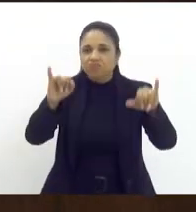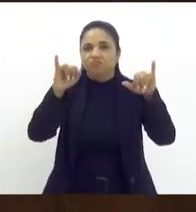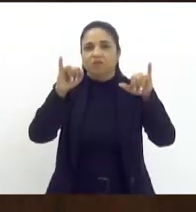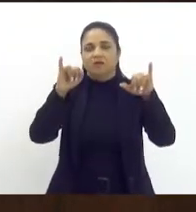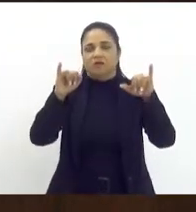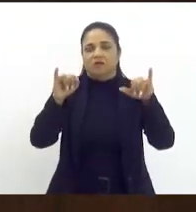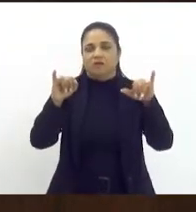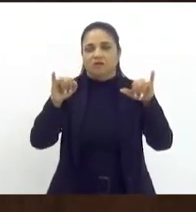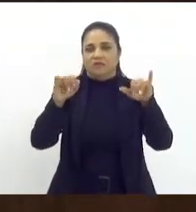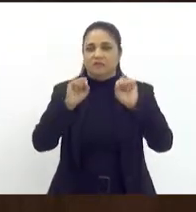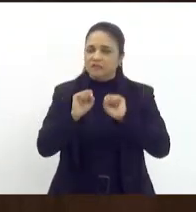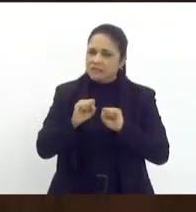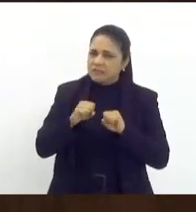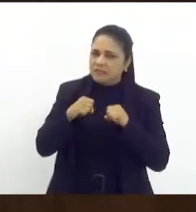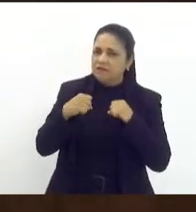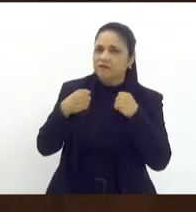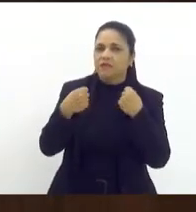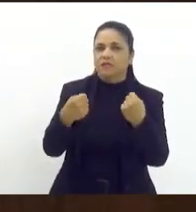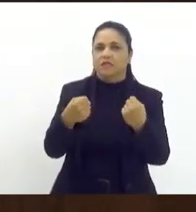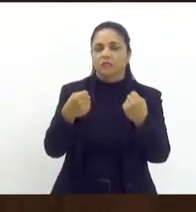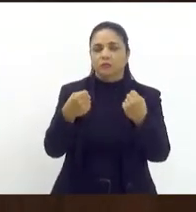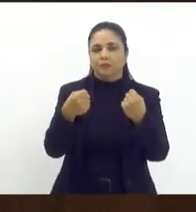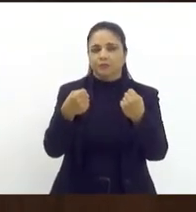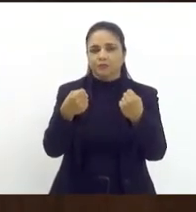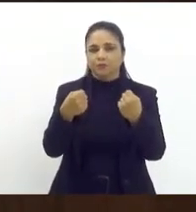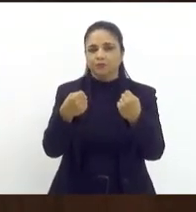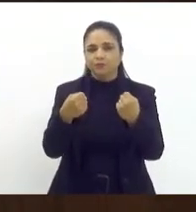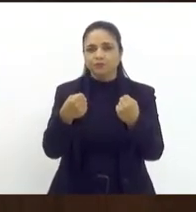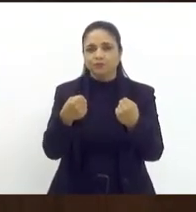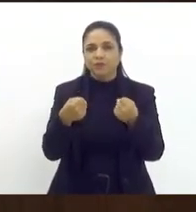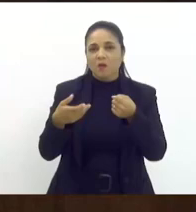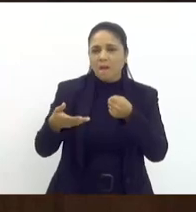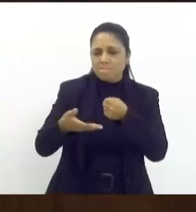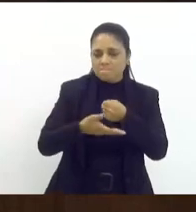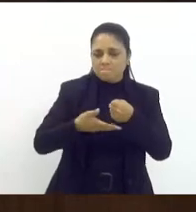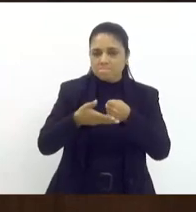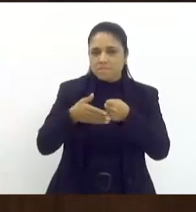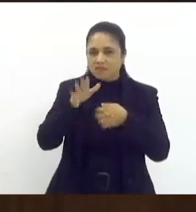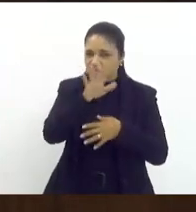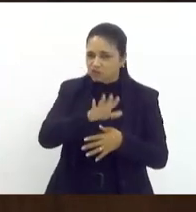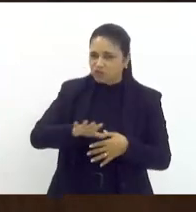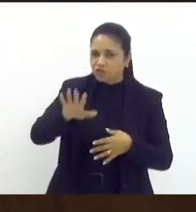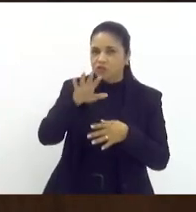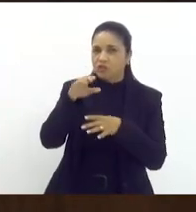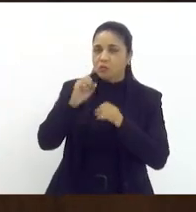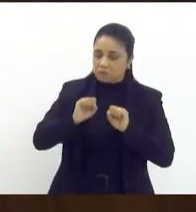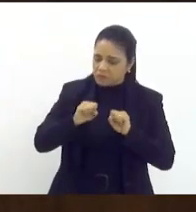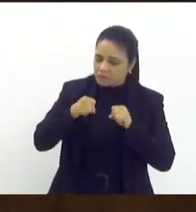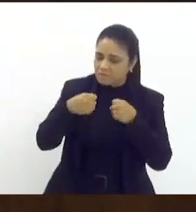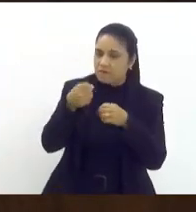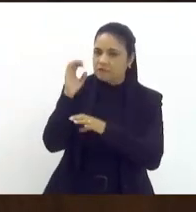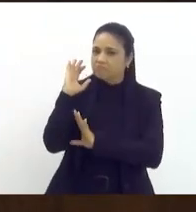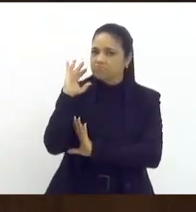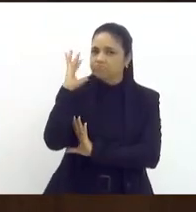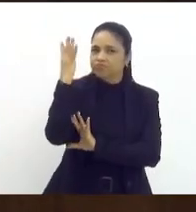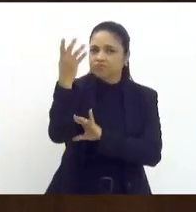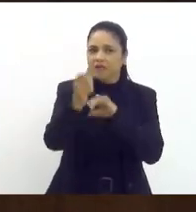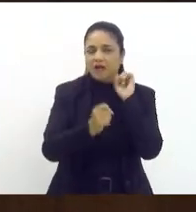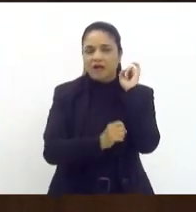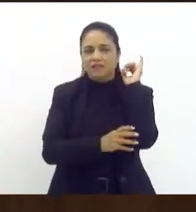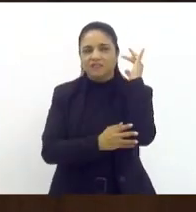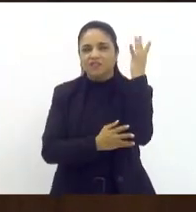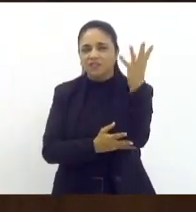a gente tá defendendo um princípio geral cada vez mais importante que a defesa da Mata Atlântica e da biodiversidade